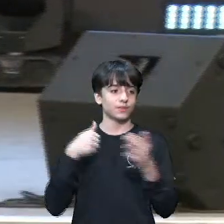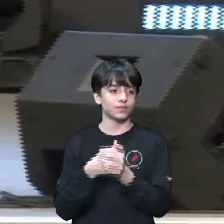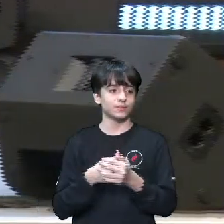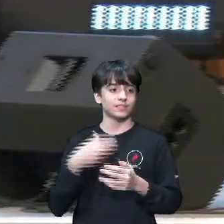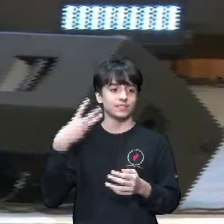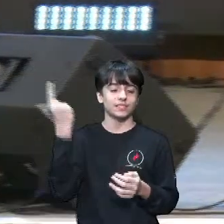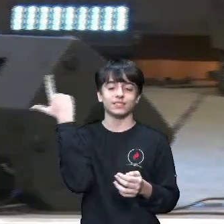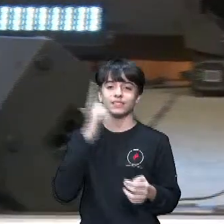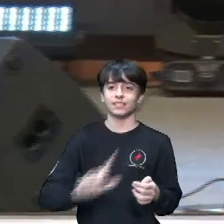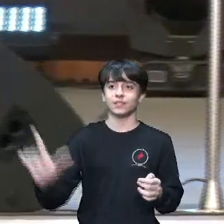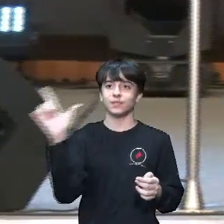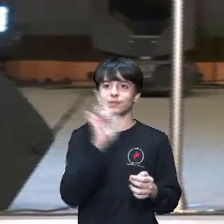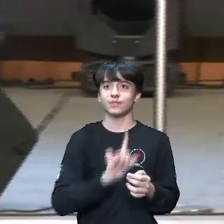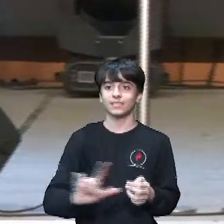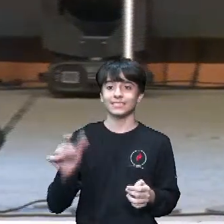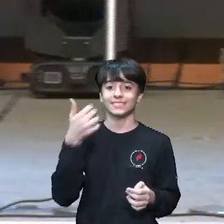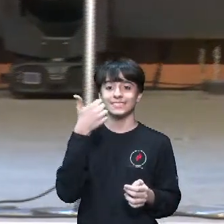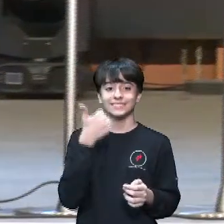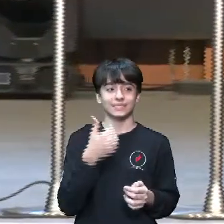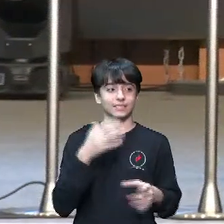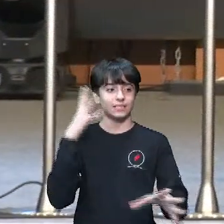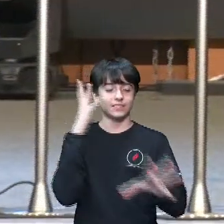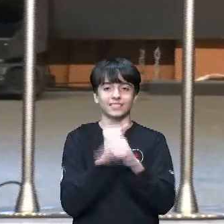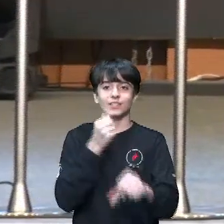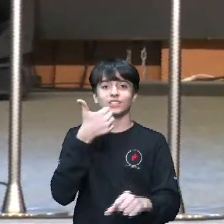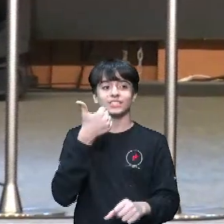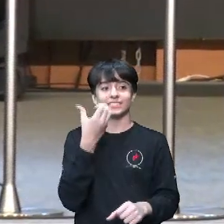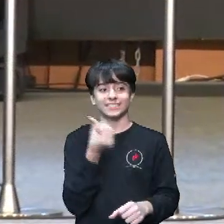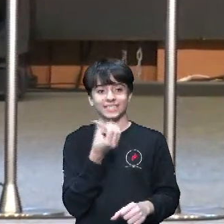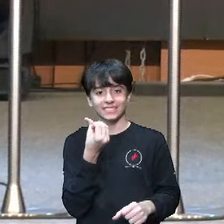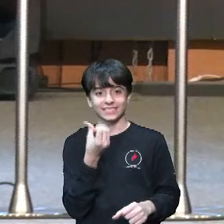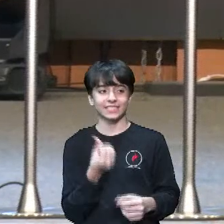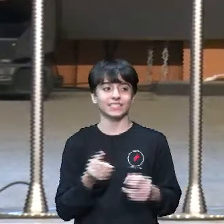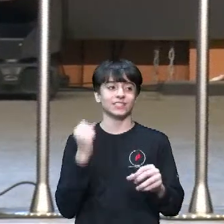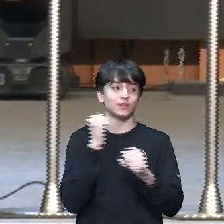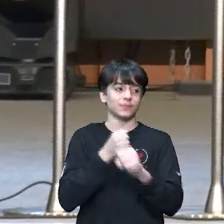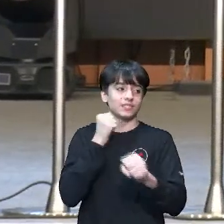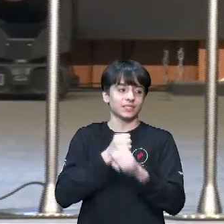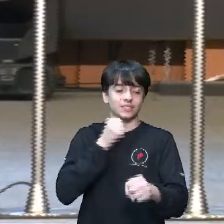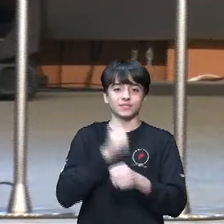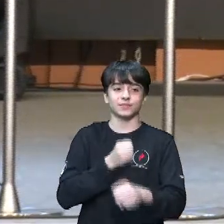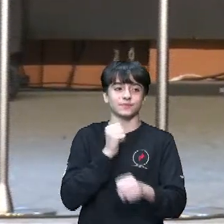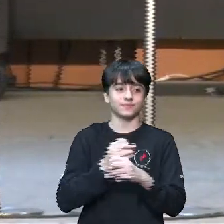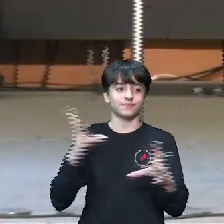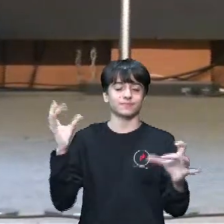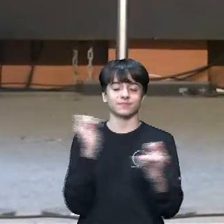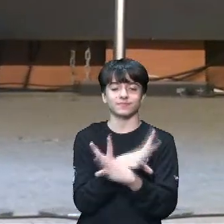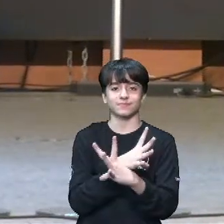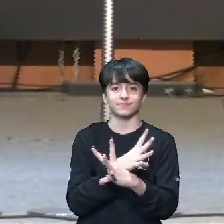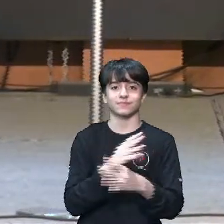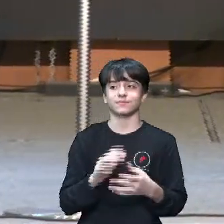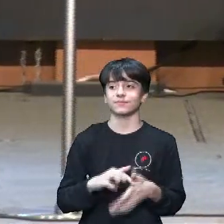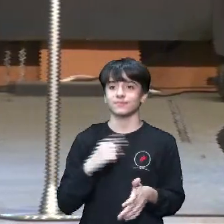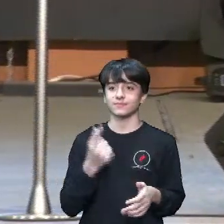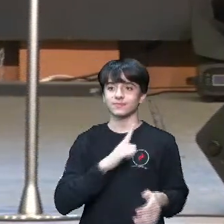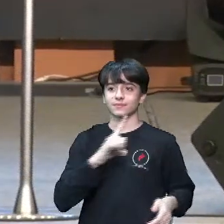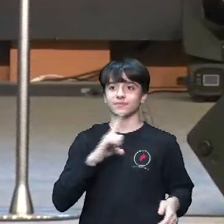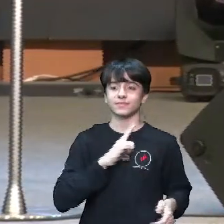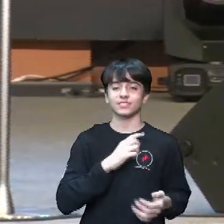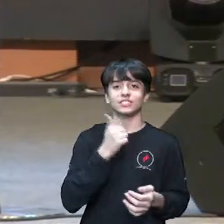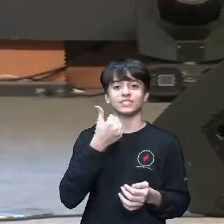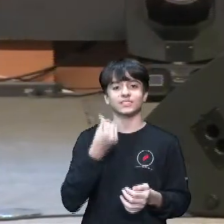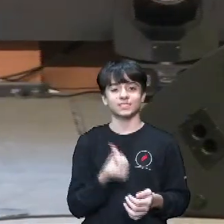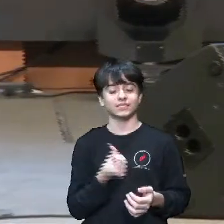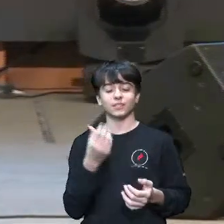total de 16 obras para serem concluídas. Até o momento, nós temos essas 16 obras.